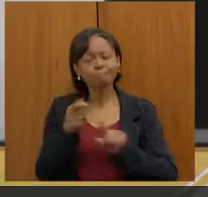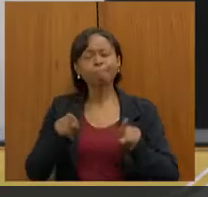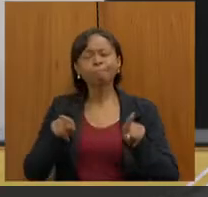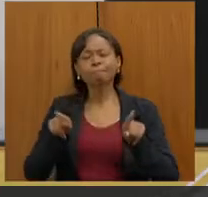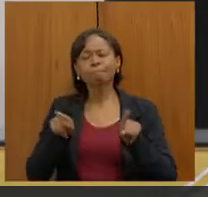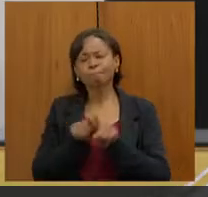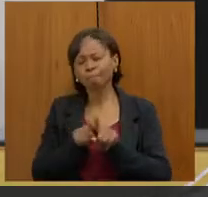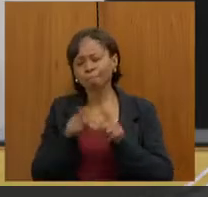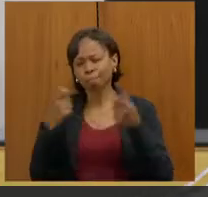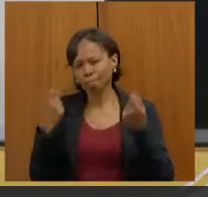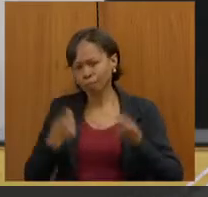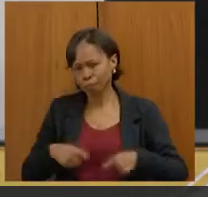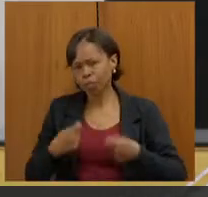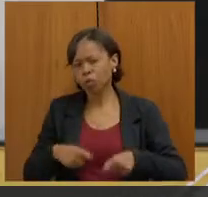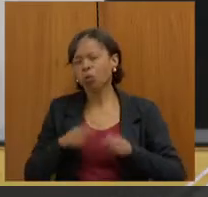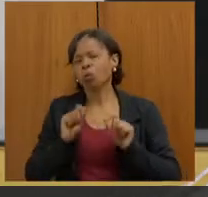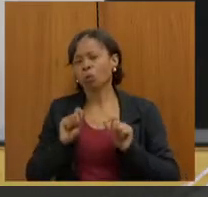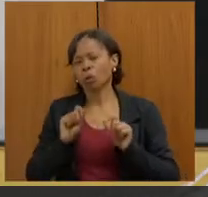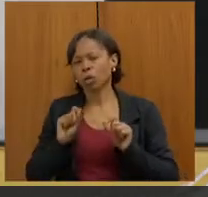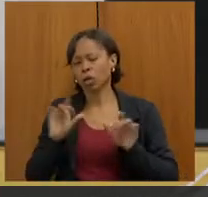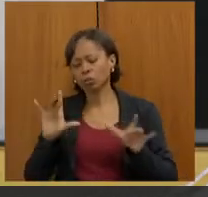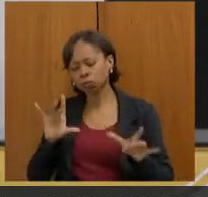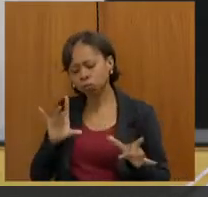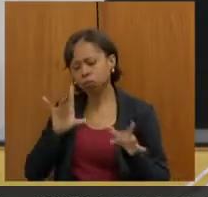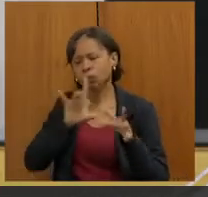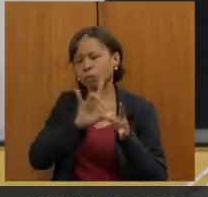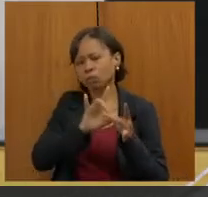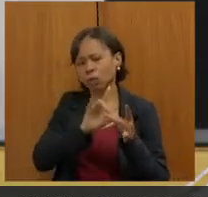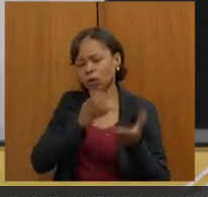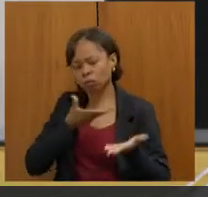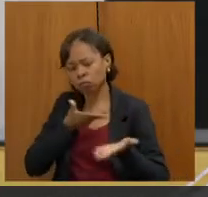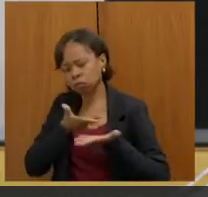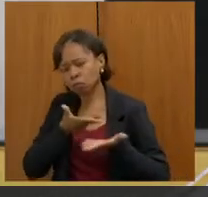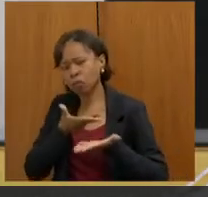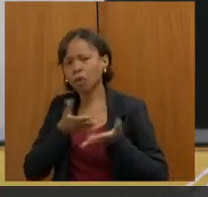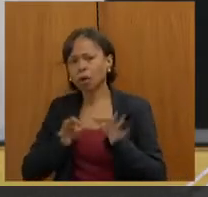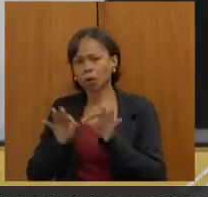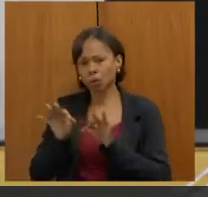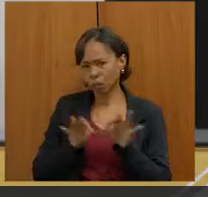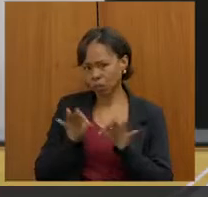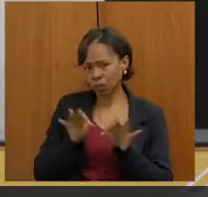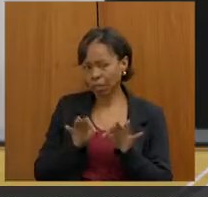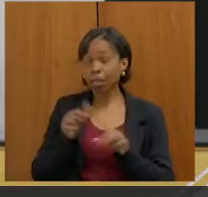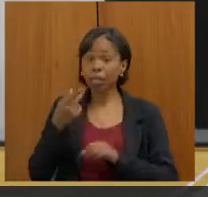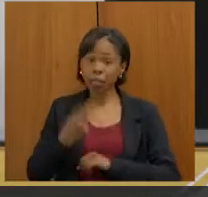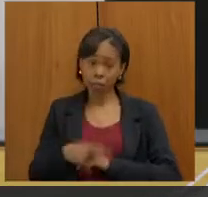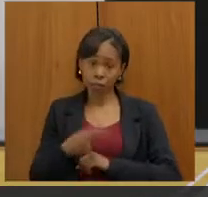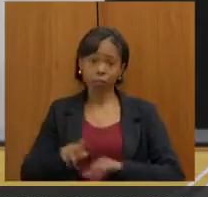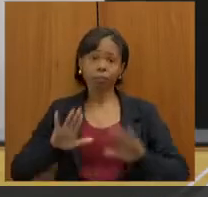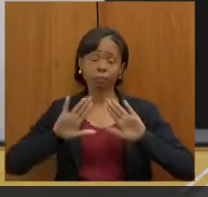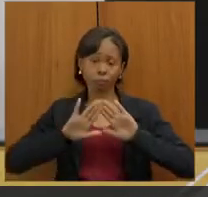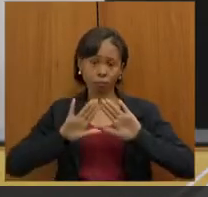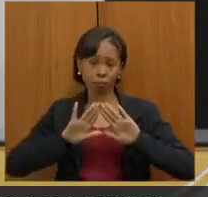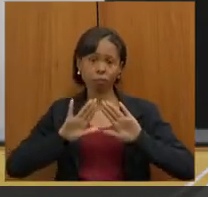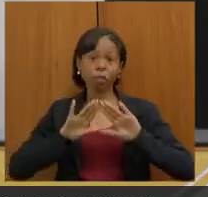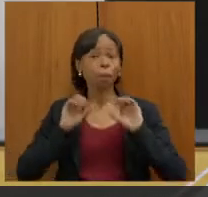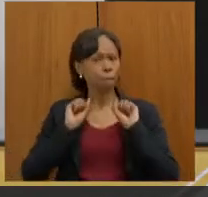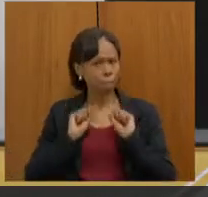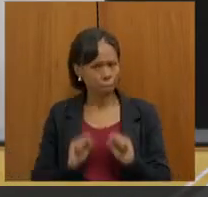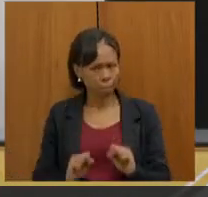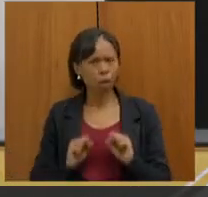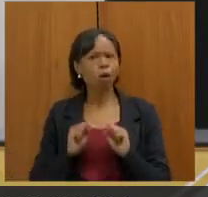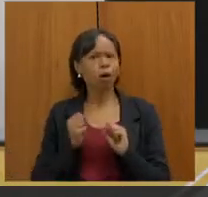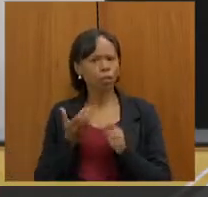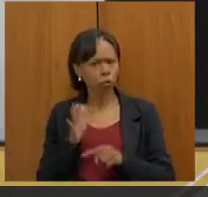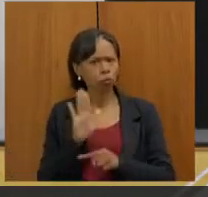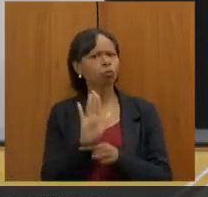precisa né também se conectar a se organizar e acho que a casa do povo que Assembléia o tipo de Minas pode colaborar